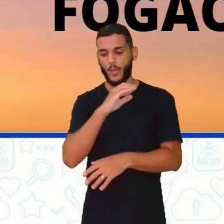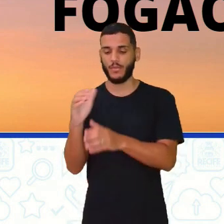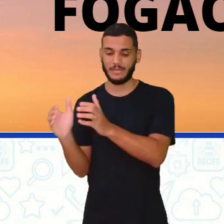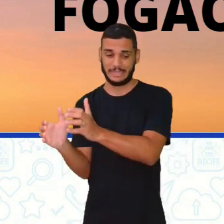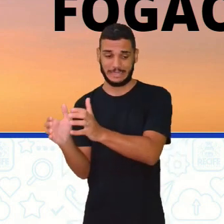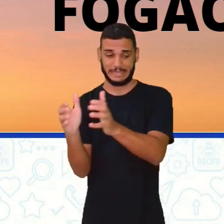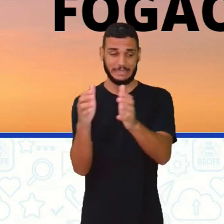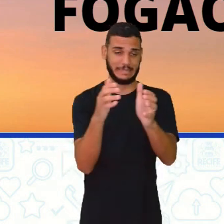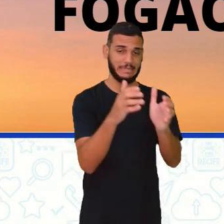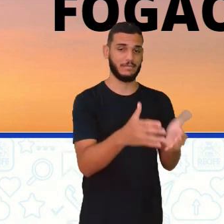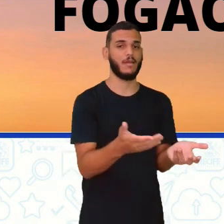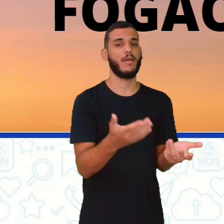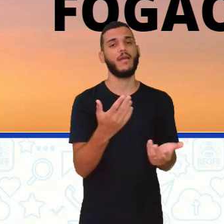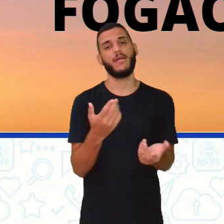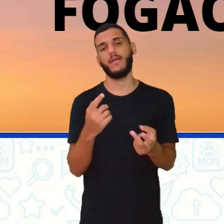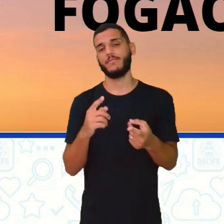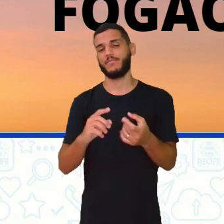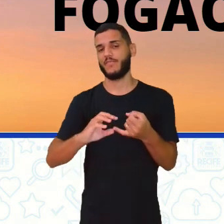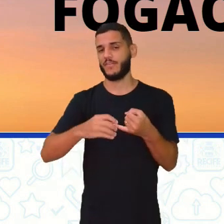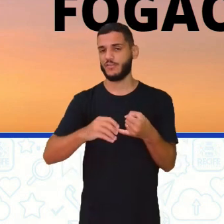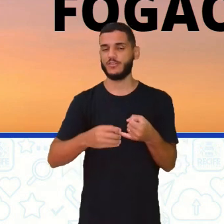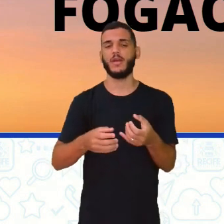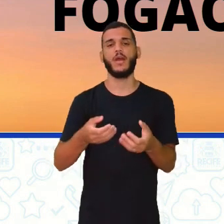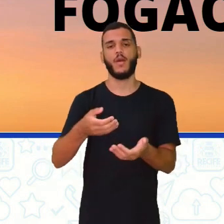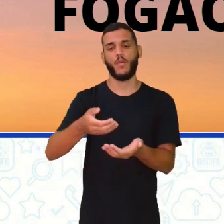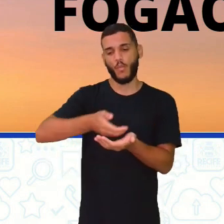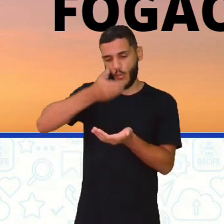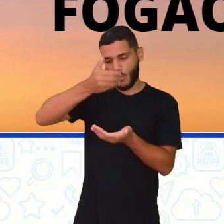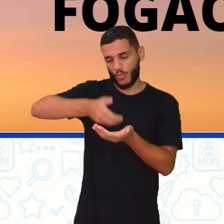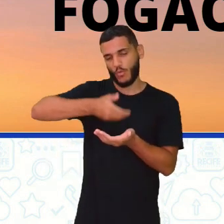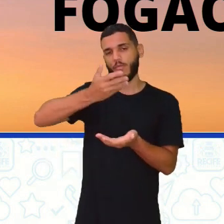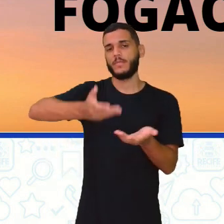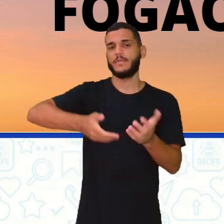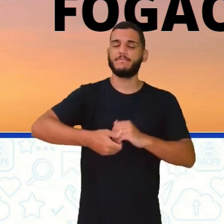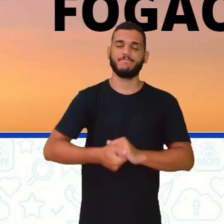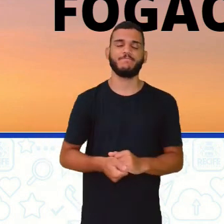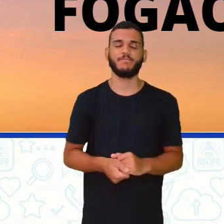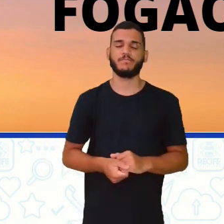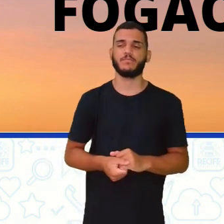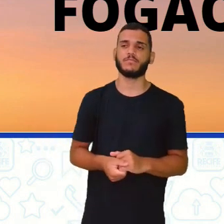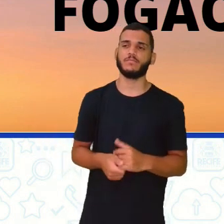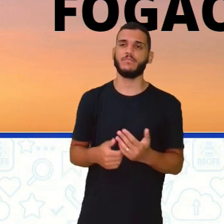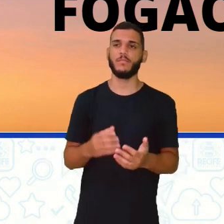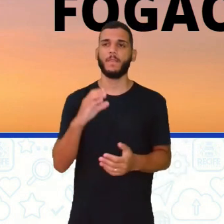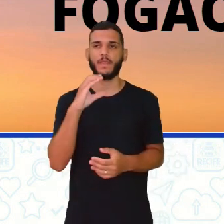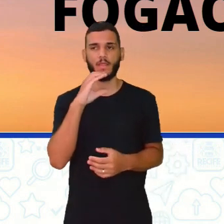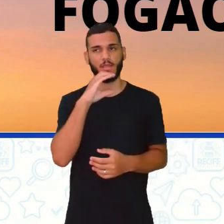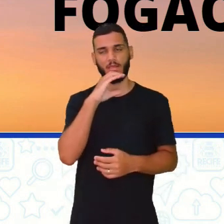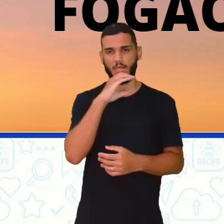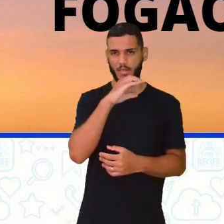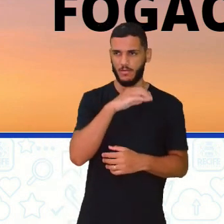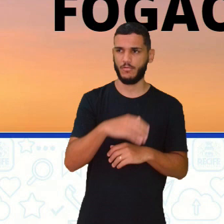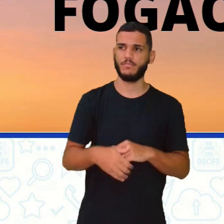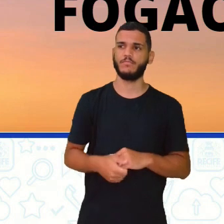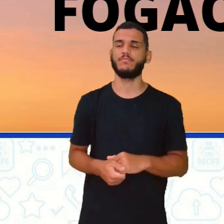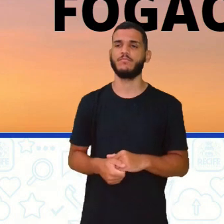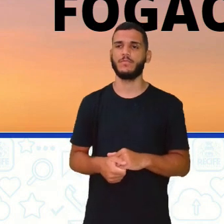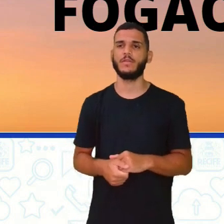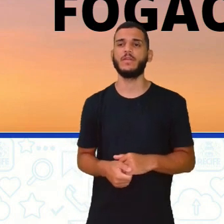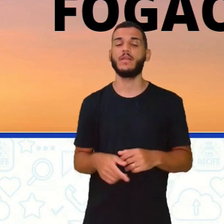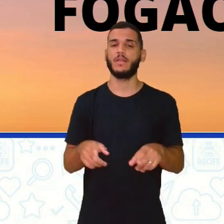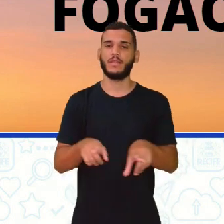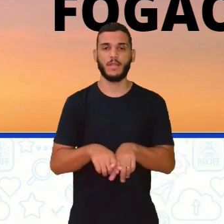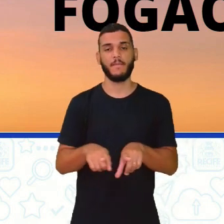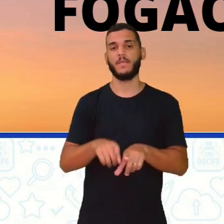mesa, como feijão, uma sopa. Mas vamos para o conceito. O calor, né? Chamado aí também de